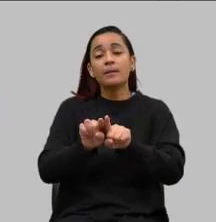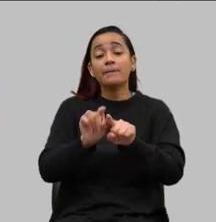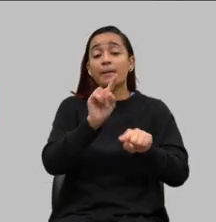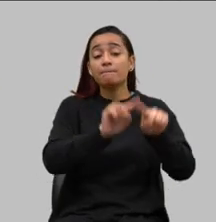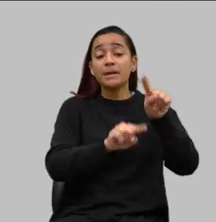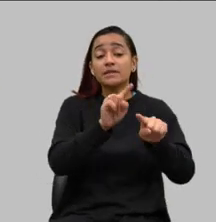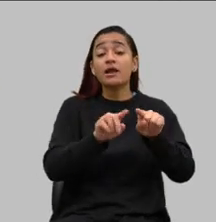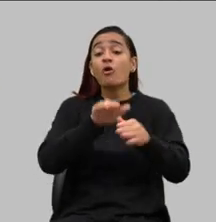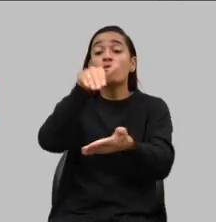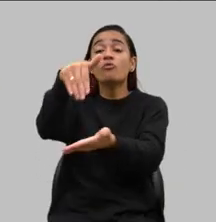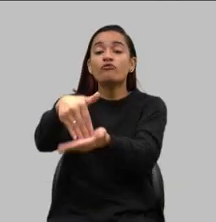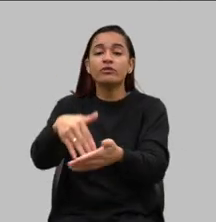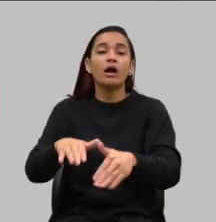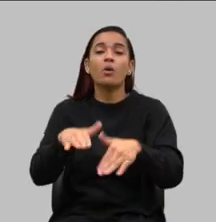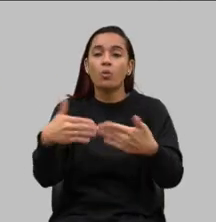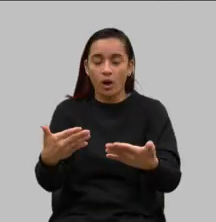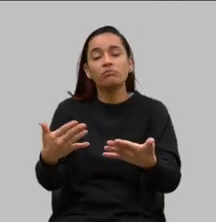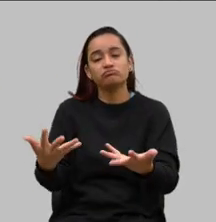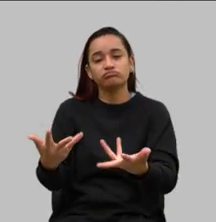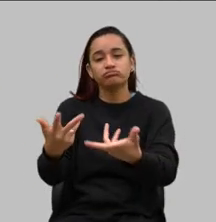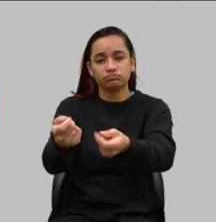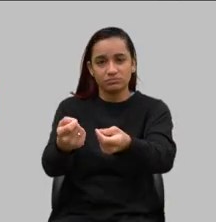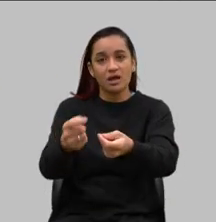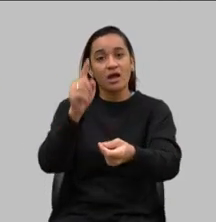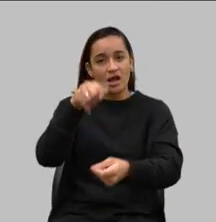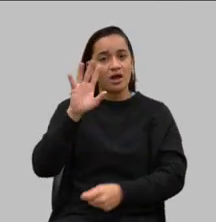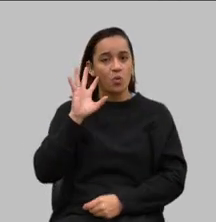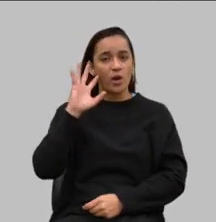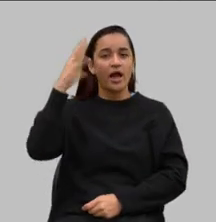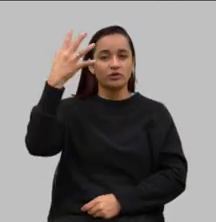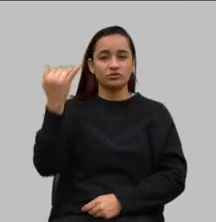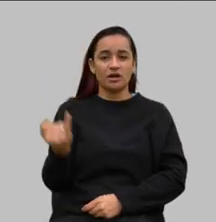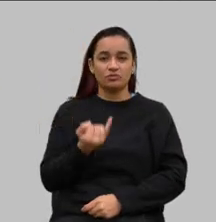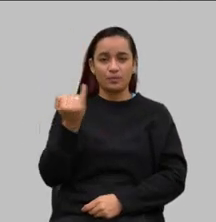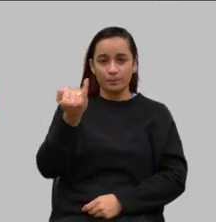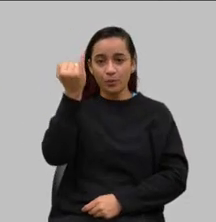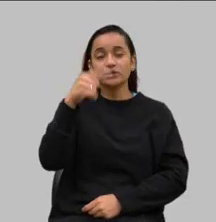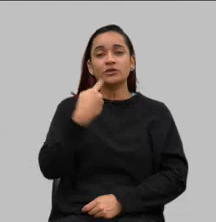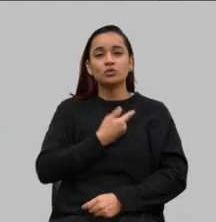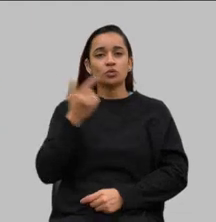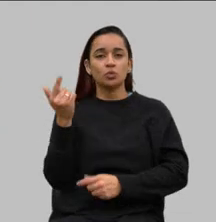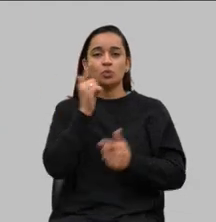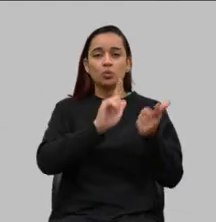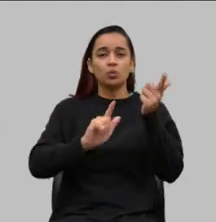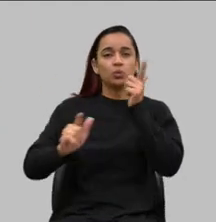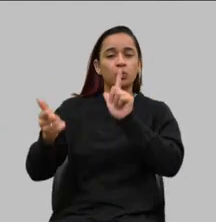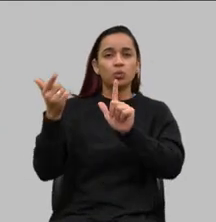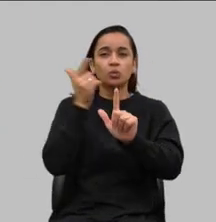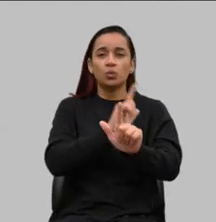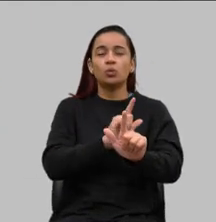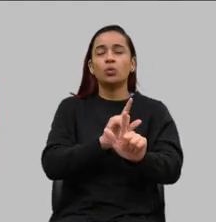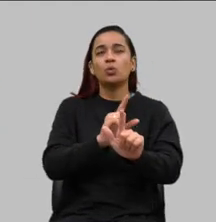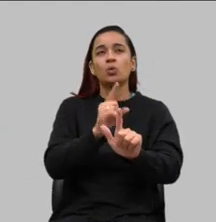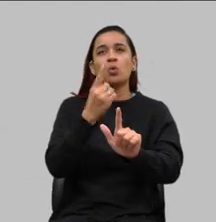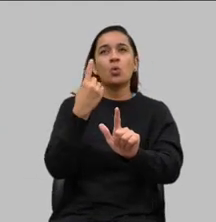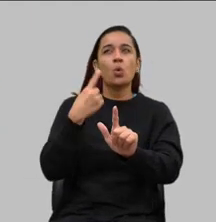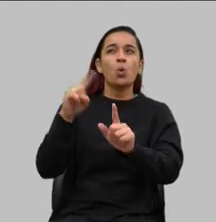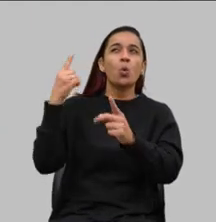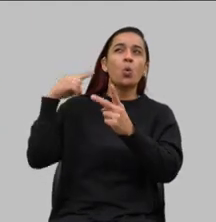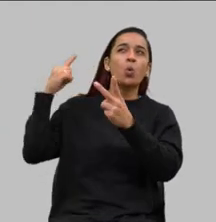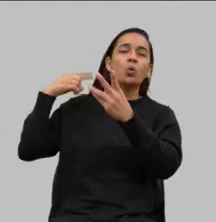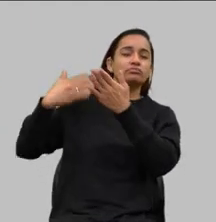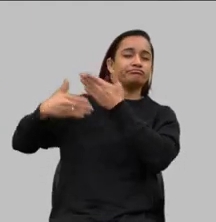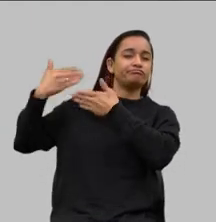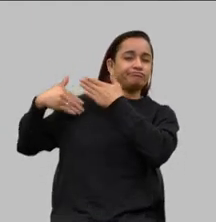Eh esse é um resultado muito importante que foi obtido eh nos últimos eh tempos aqui na